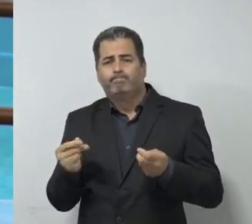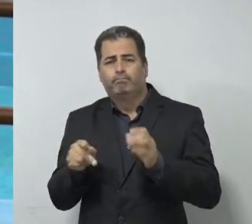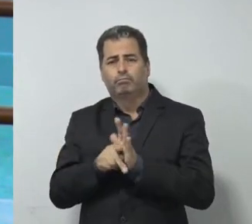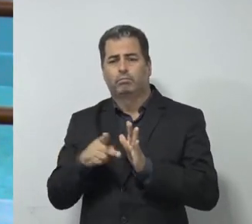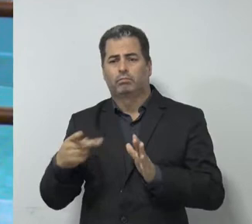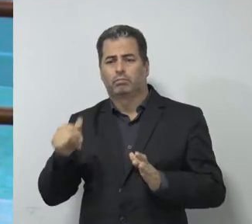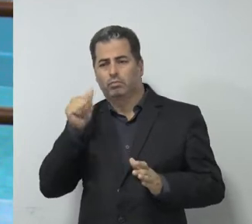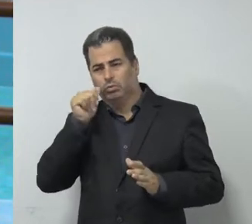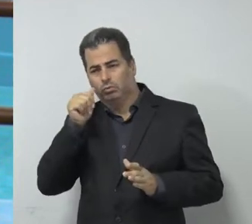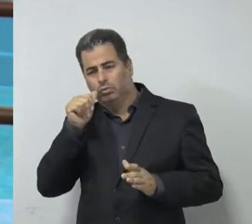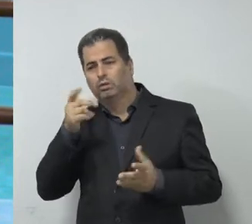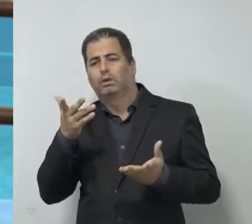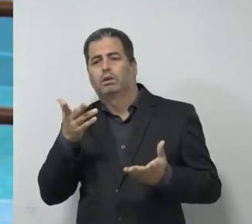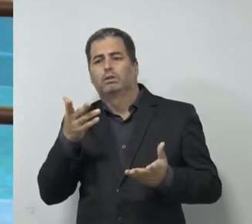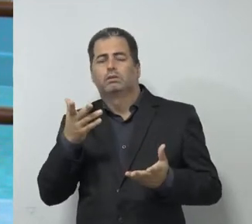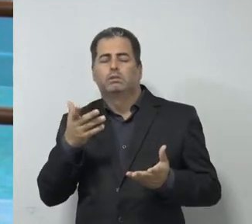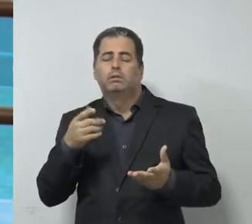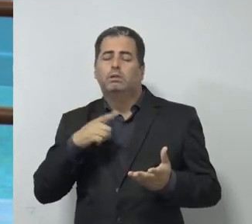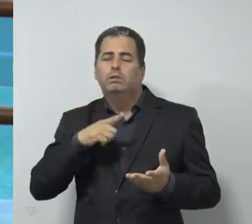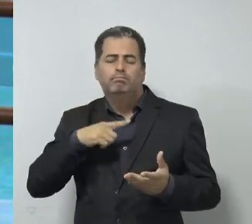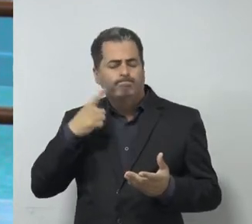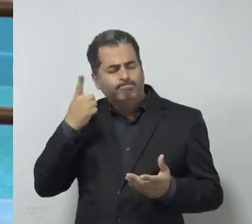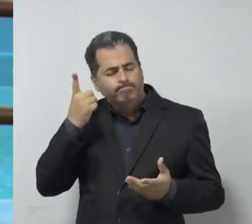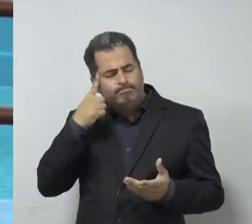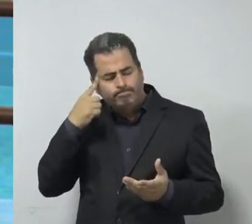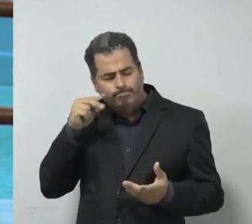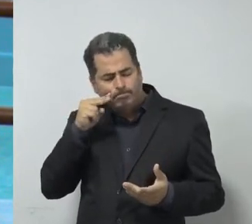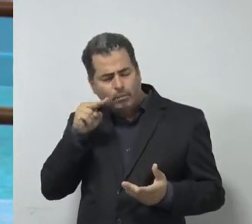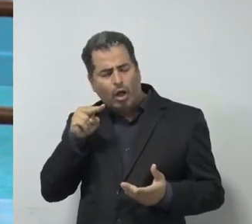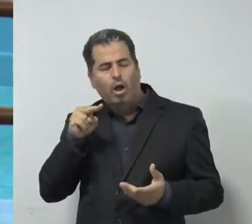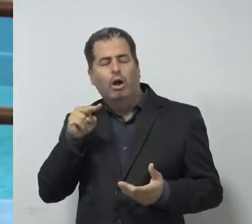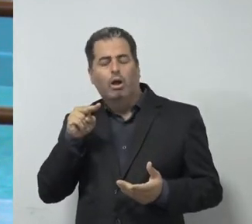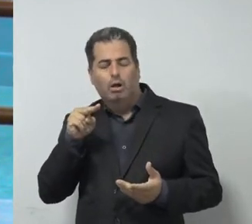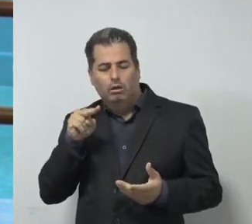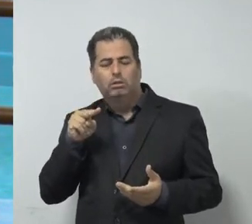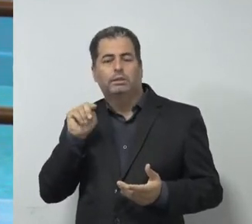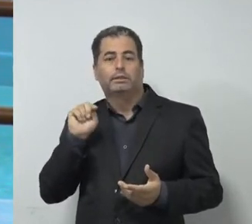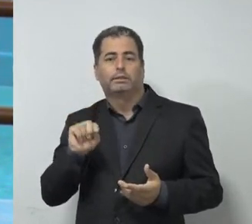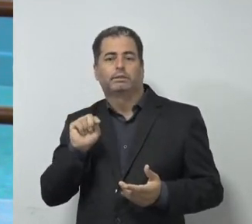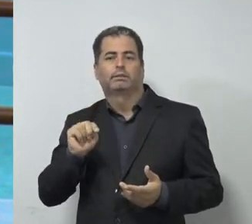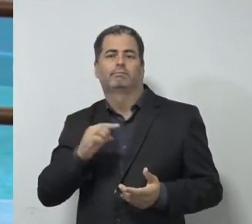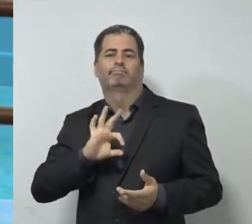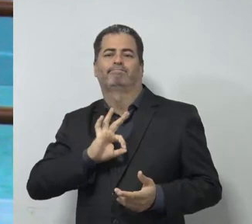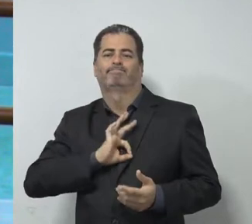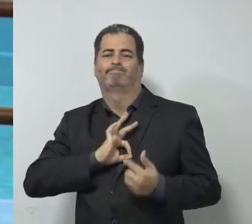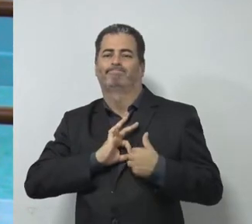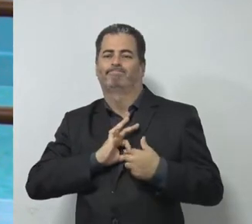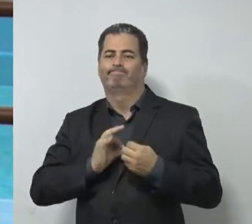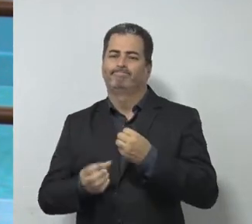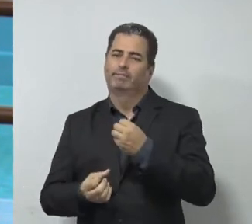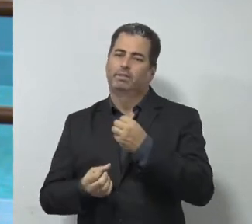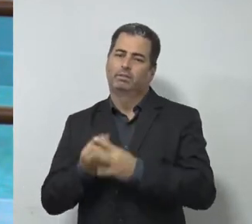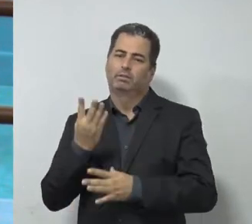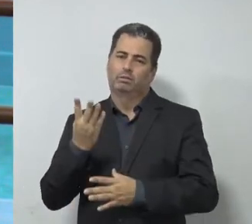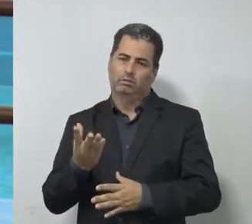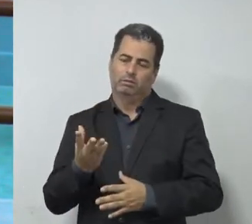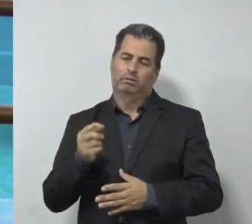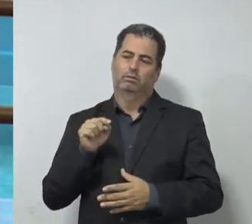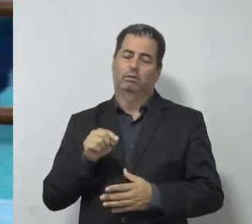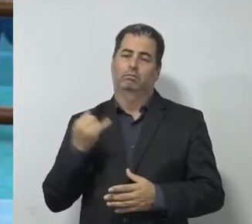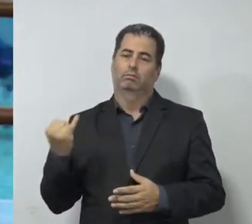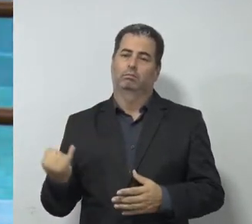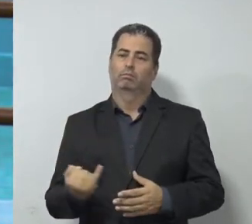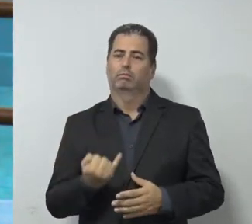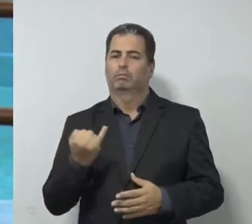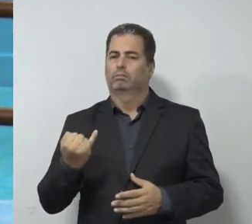a ternura de uma mulher, teve esse olhar sobre essa comenda tão importante, que vem a ser uma